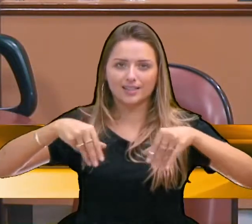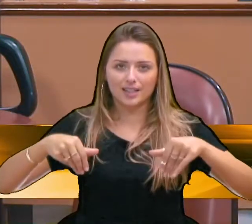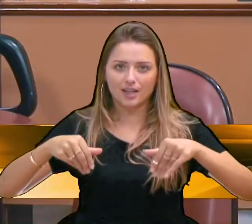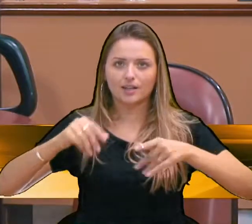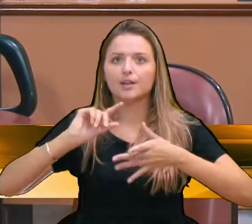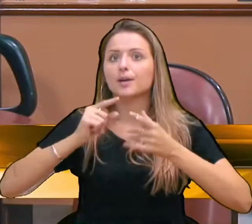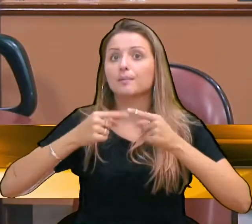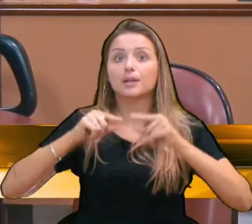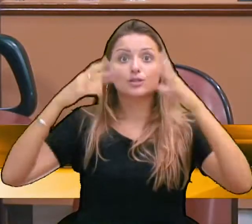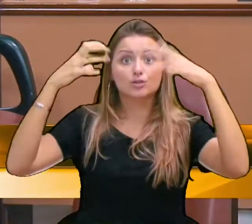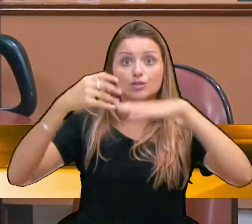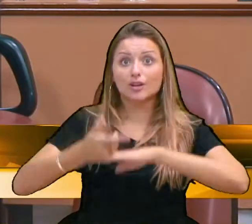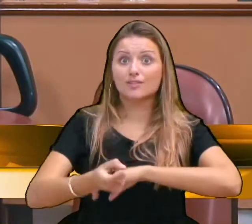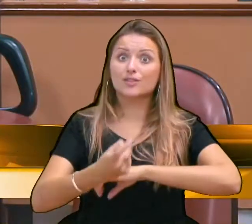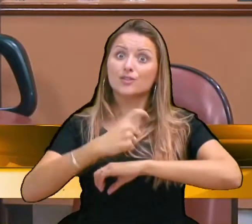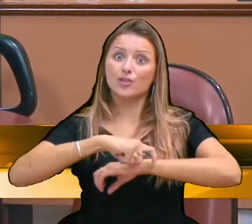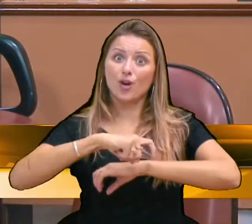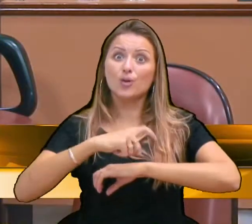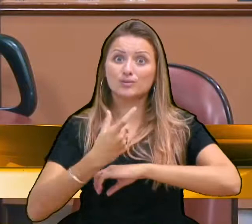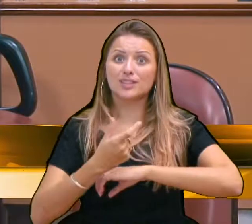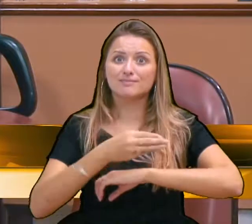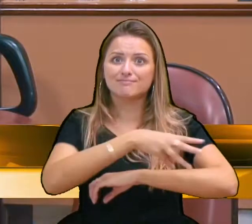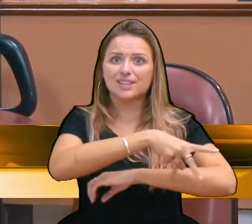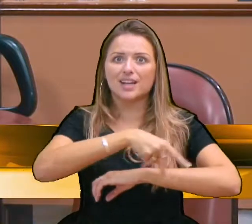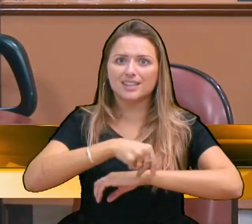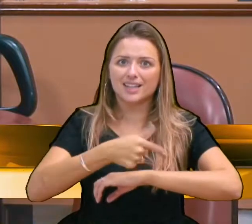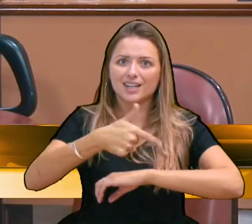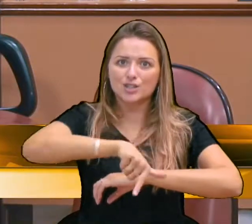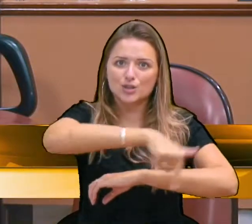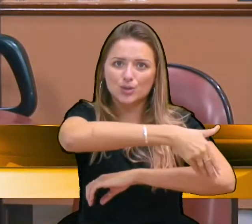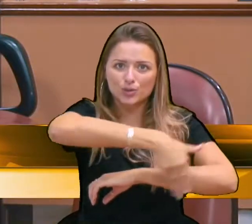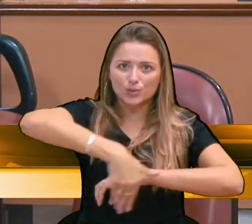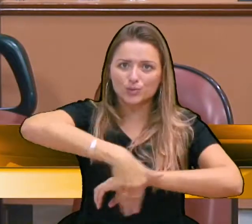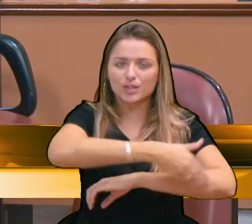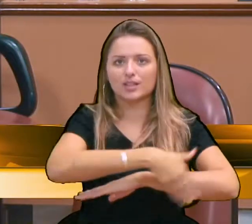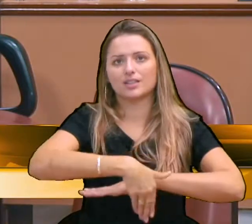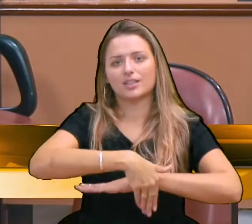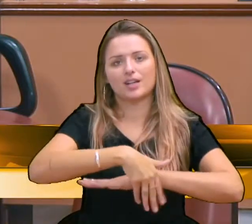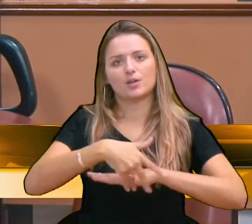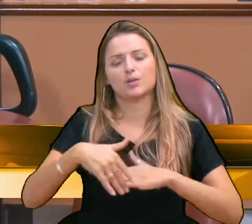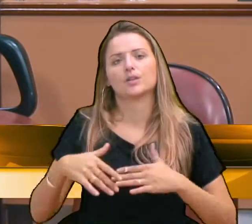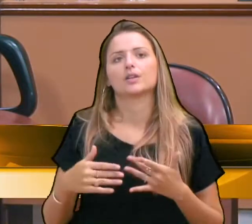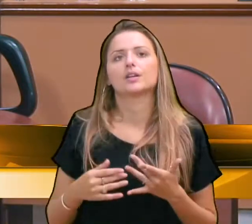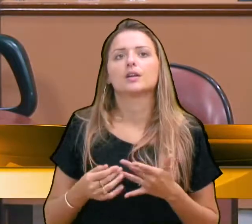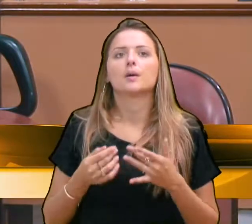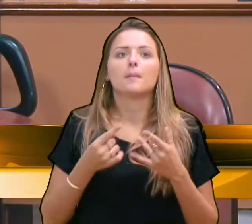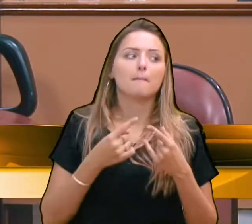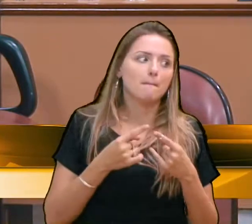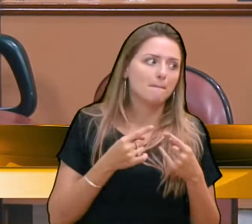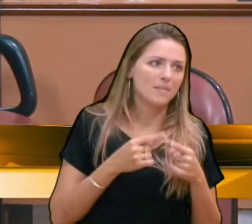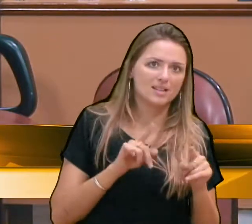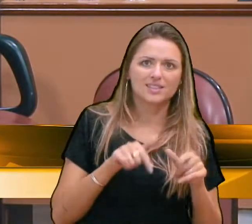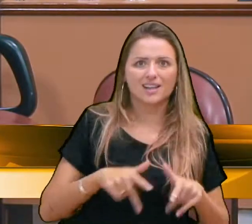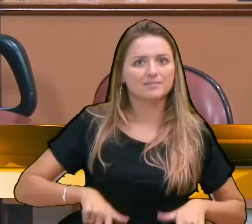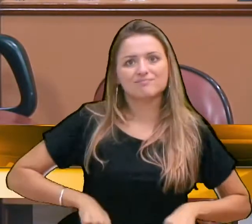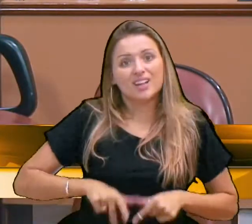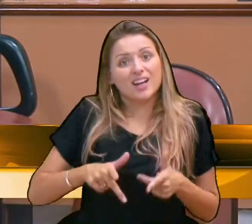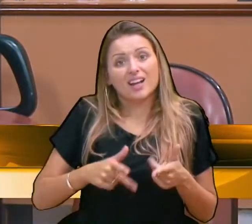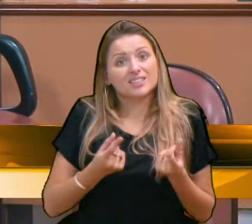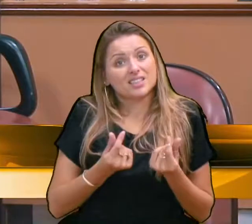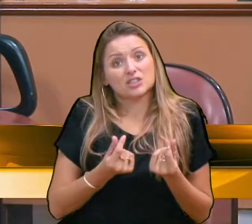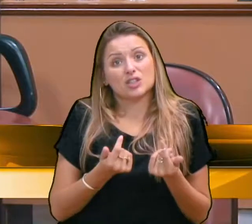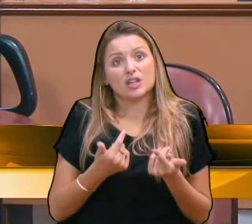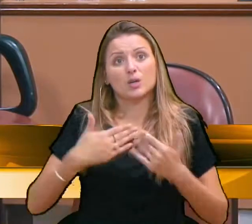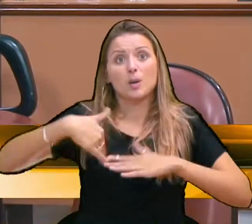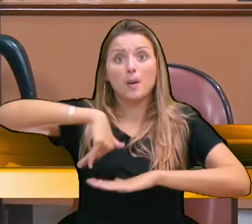vezes pelo mesmo trabalho. Para quem está ali trabalhando, quanto mais trabalho, mais garantia tem. Mas eu acho que estão queimando dinheiro ali.